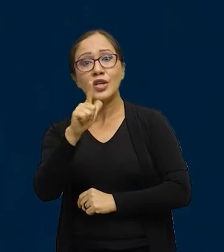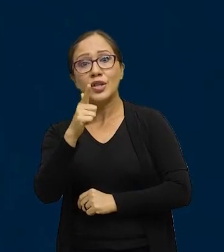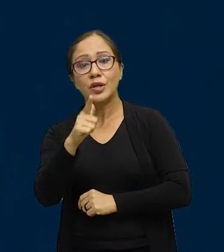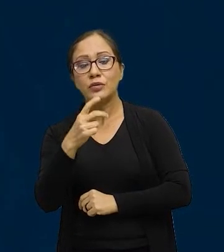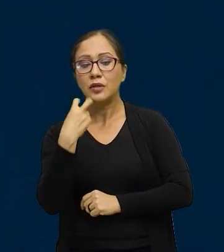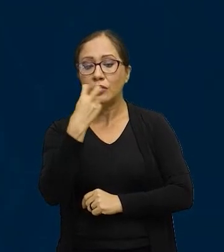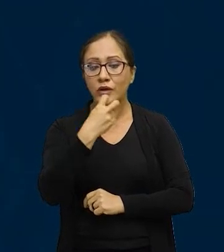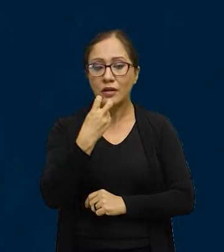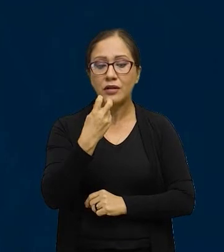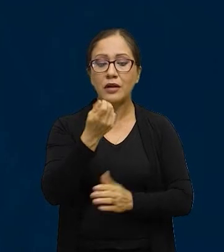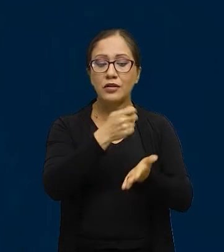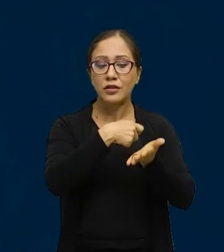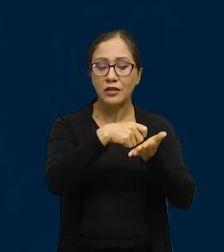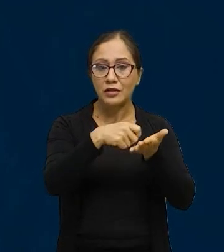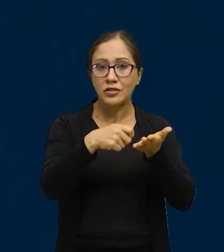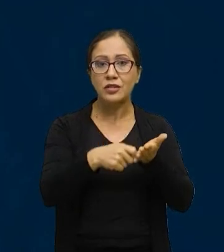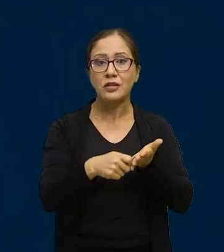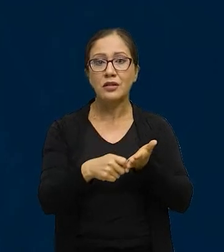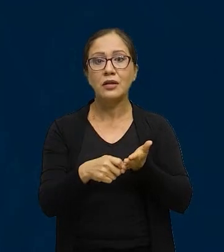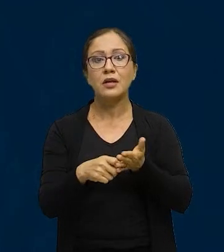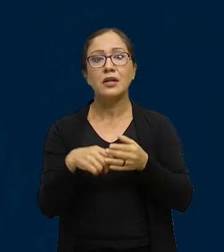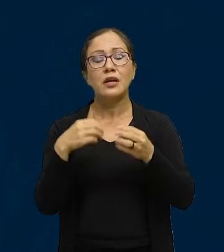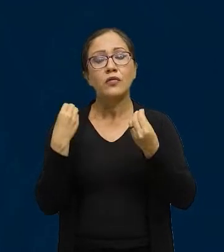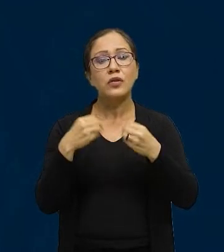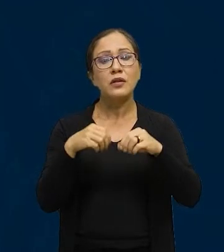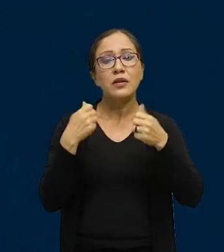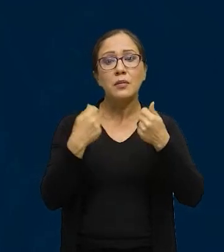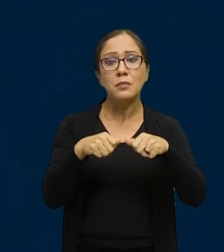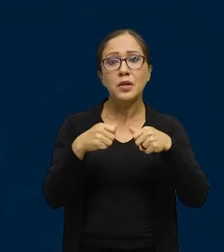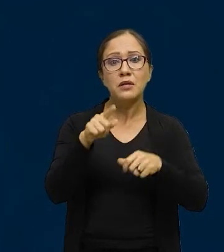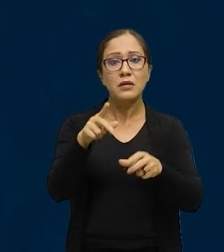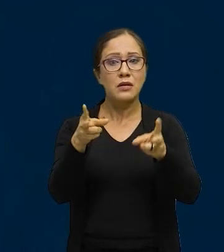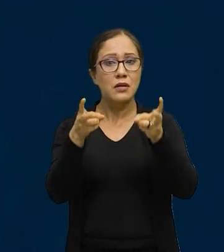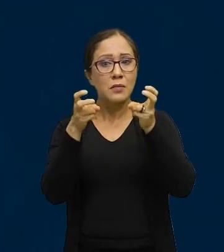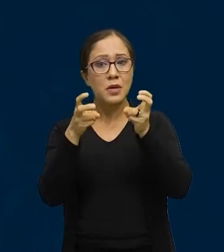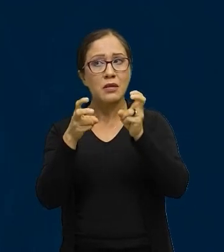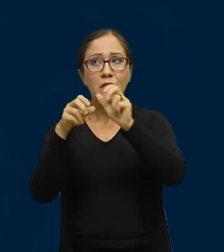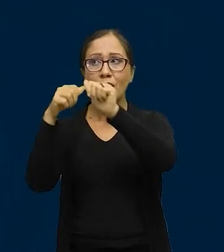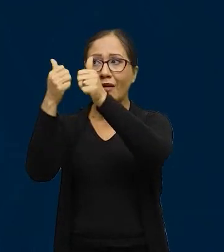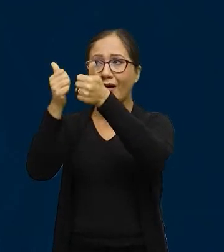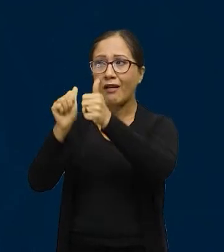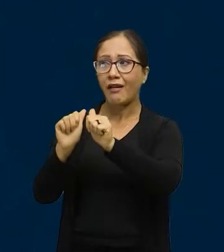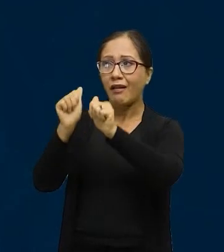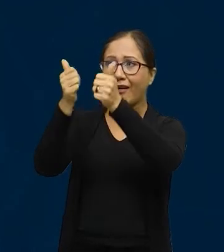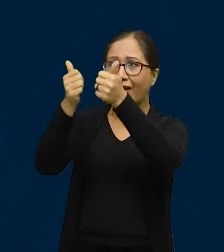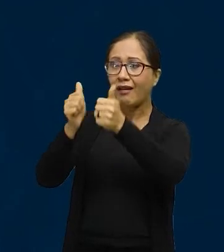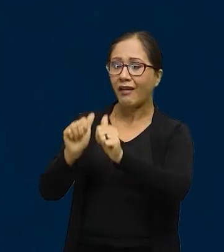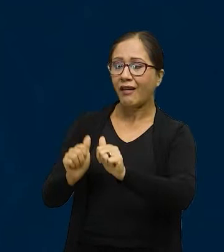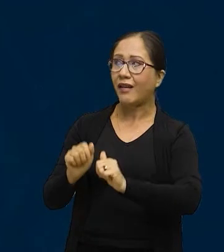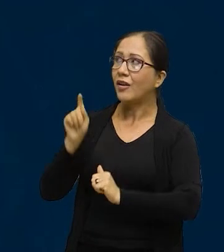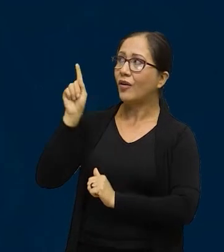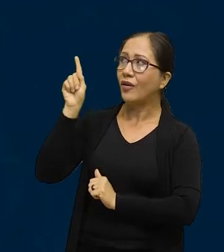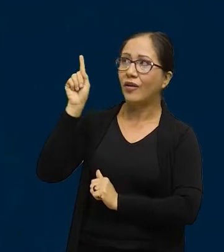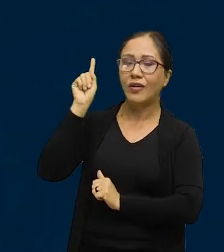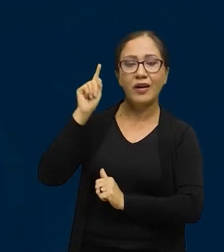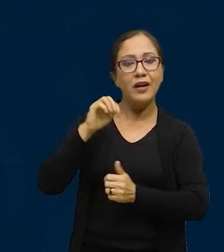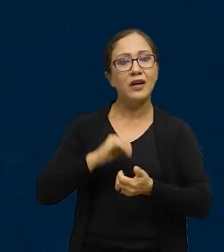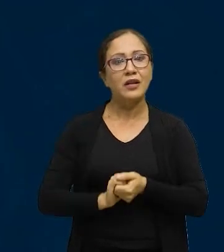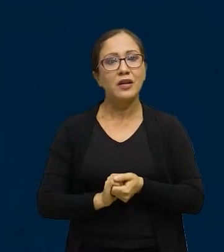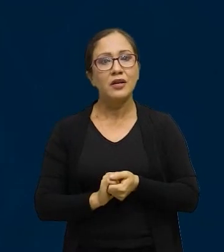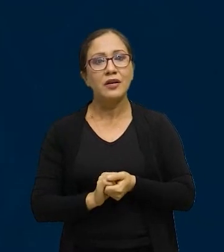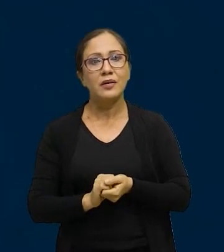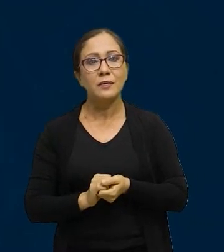não está subentendida, você precisa perceber pelas imagens. Se toque amistoso, por exemplo,